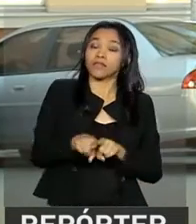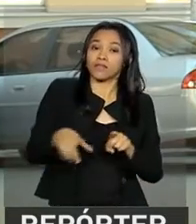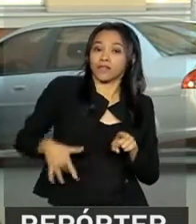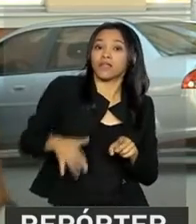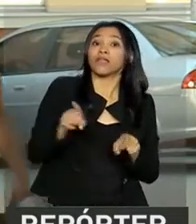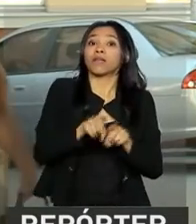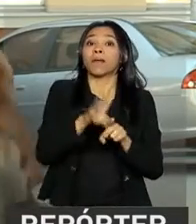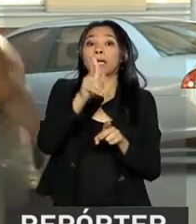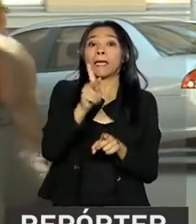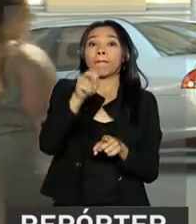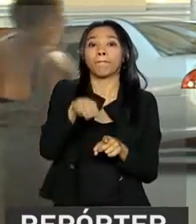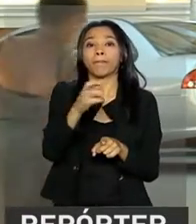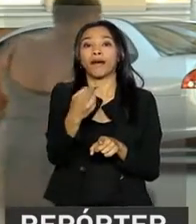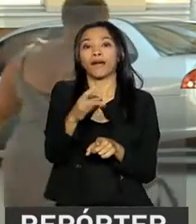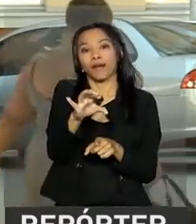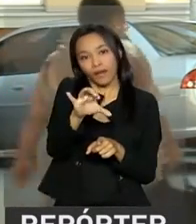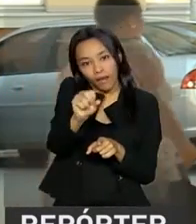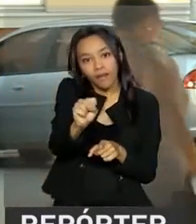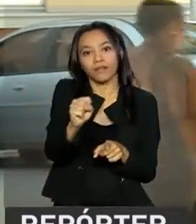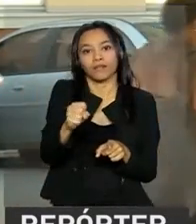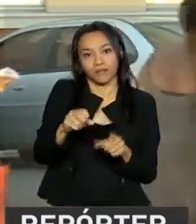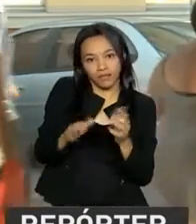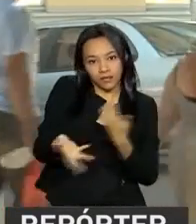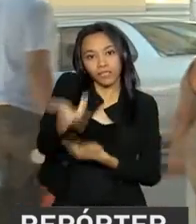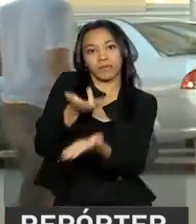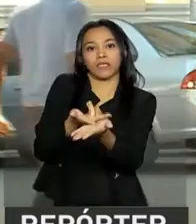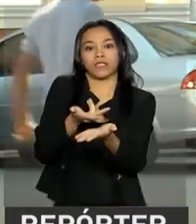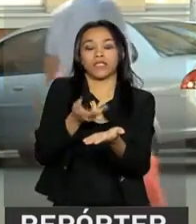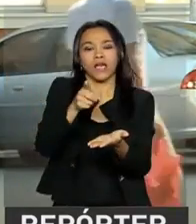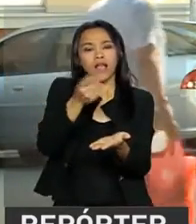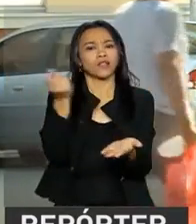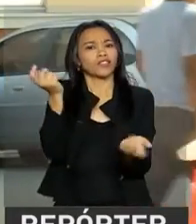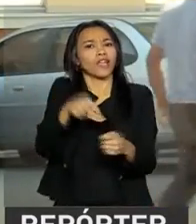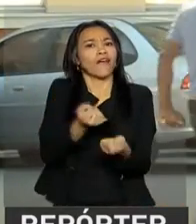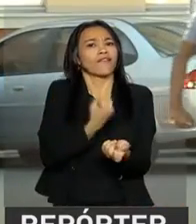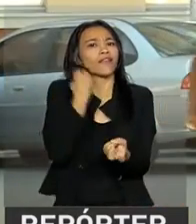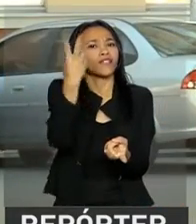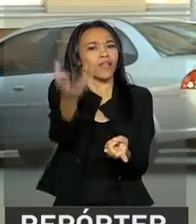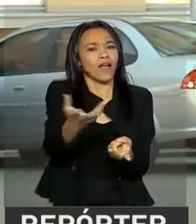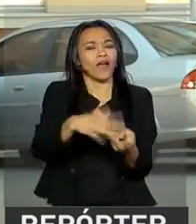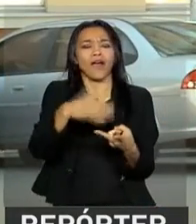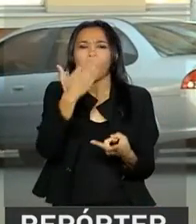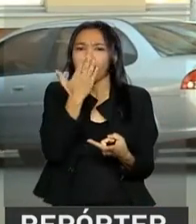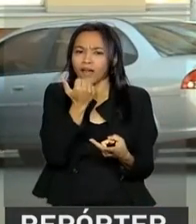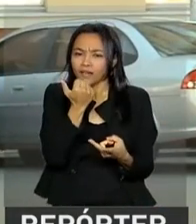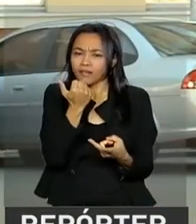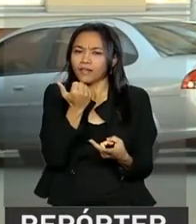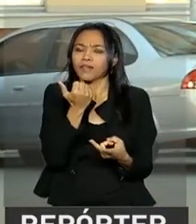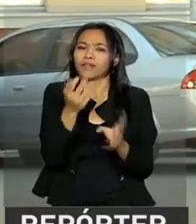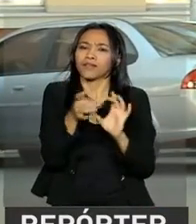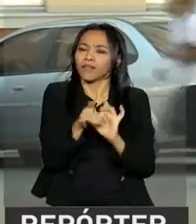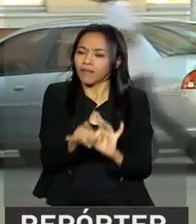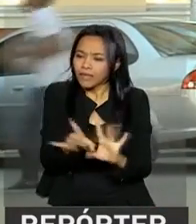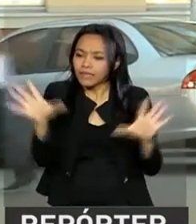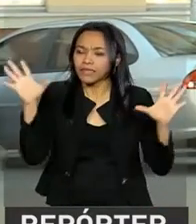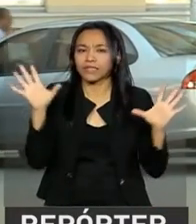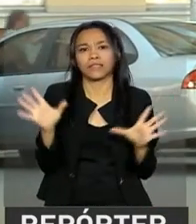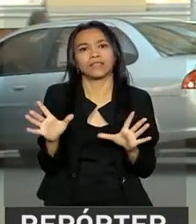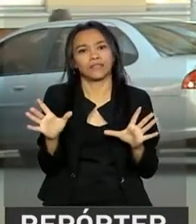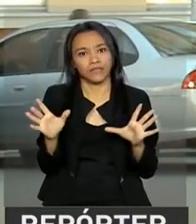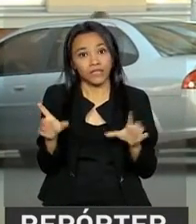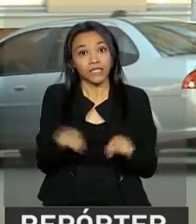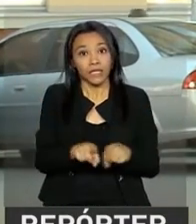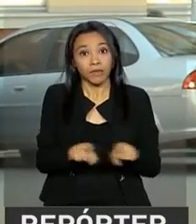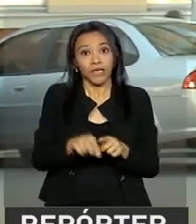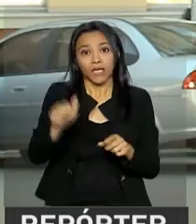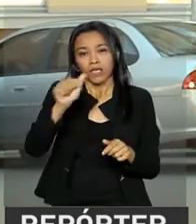voltando às minhas atividades eu posso já podendo viajar alimentação já é mais liberada a consumo